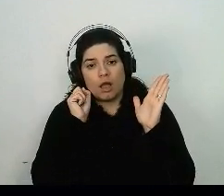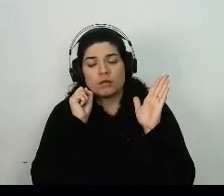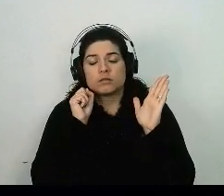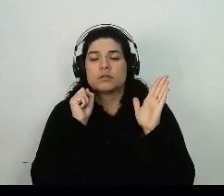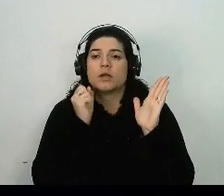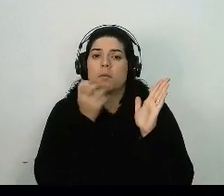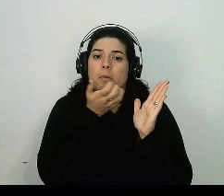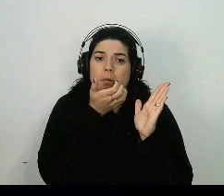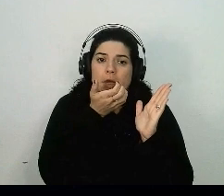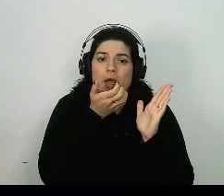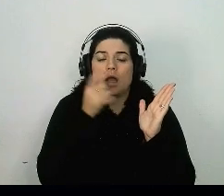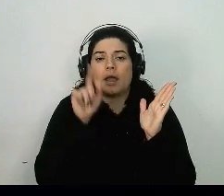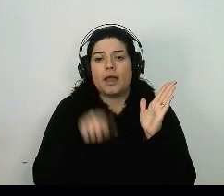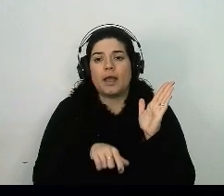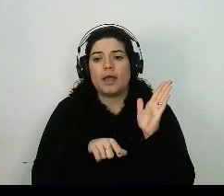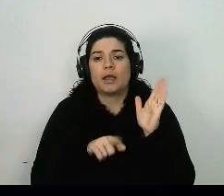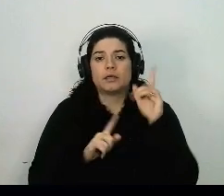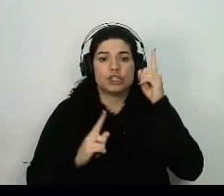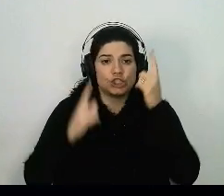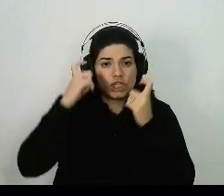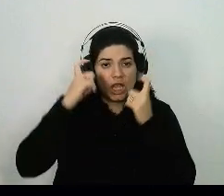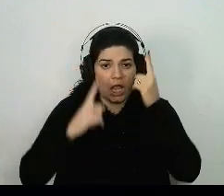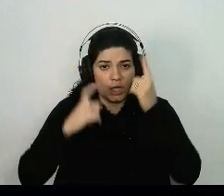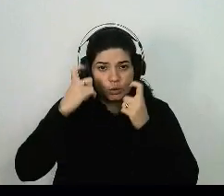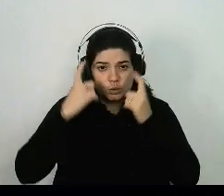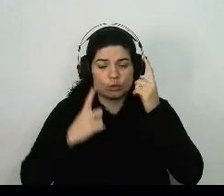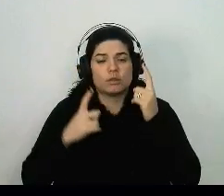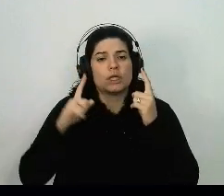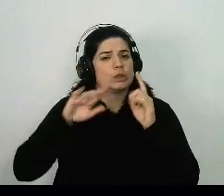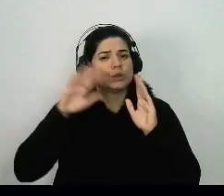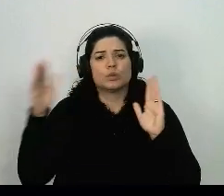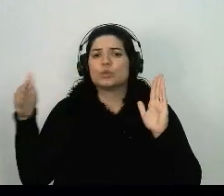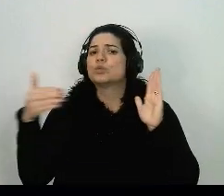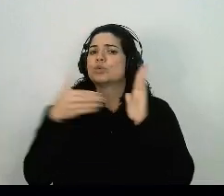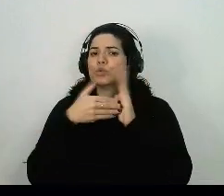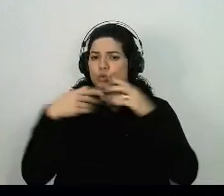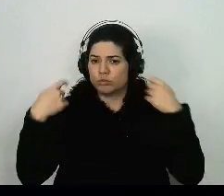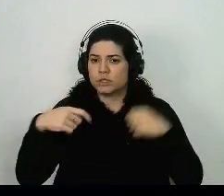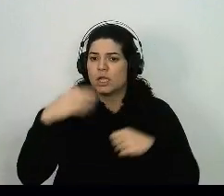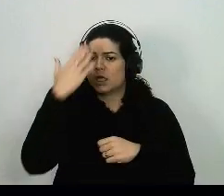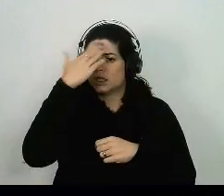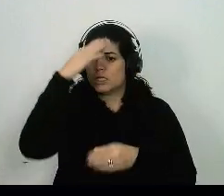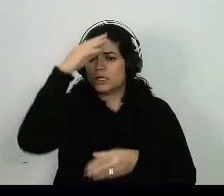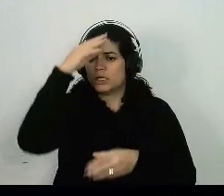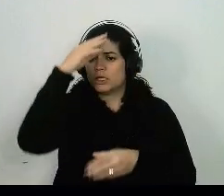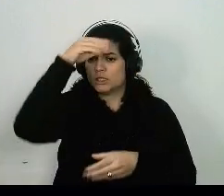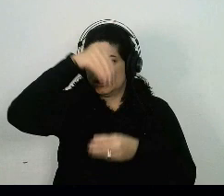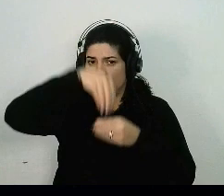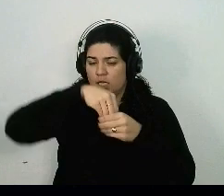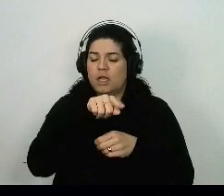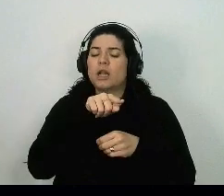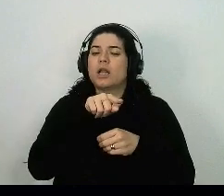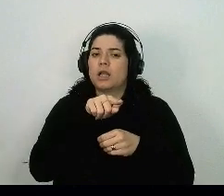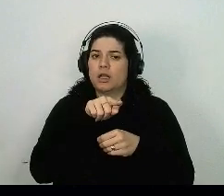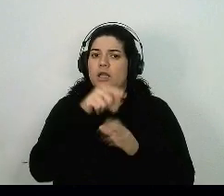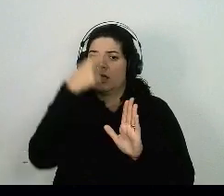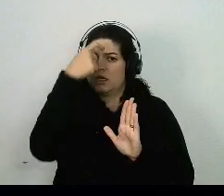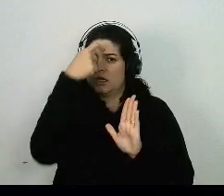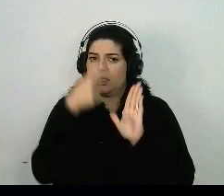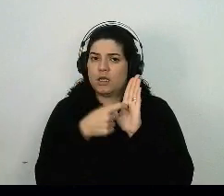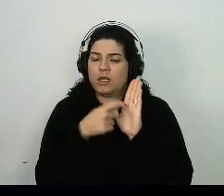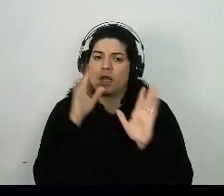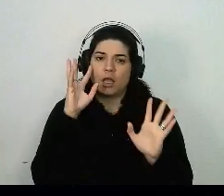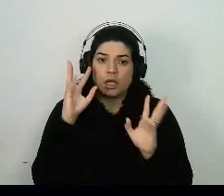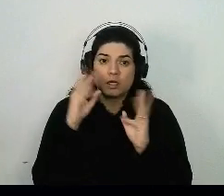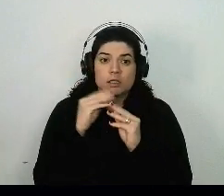sinal por gesto, né? Então, tudo isso tem que ser considerado, né? A máquina vai ter que conseguir interpretar e eu vou precisar